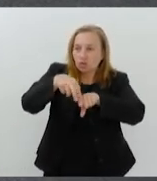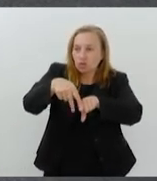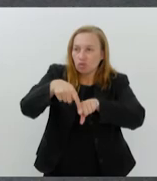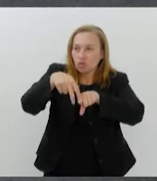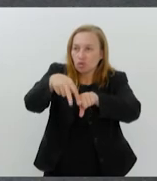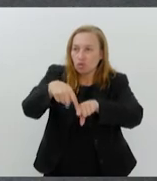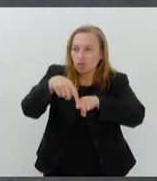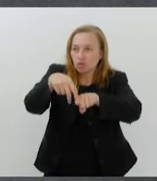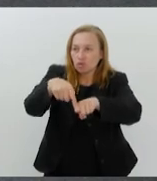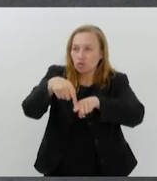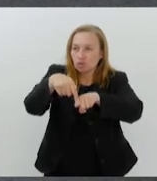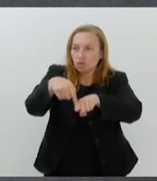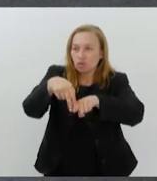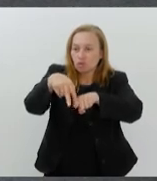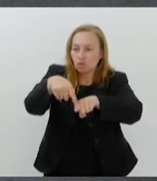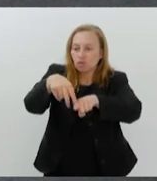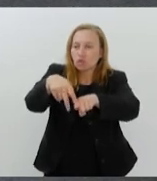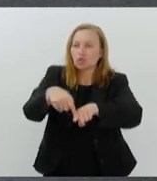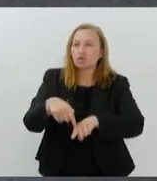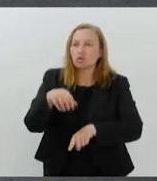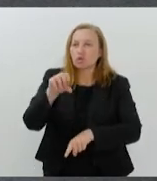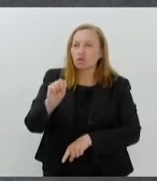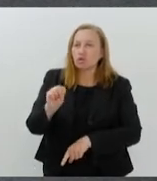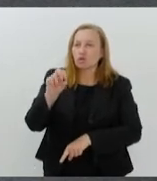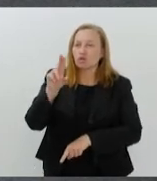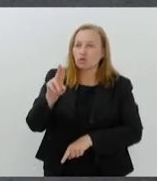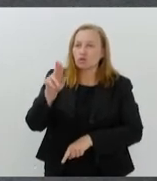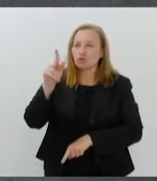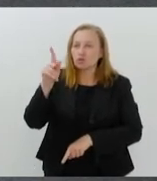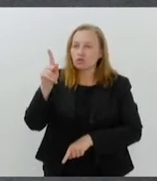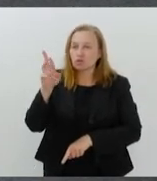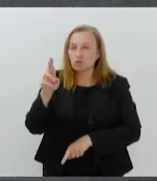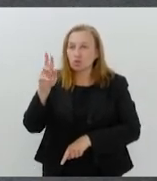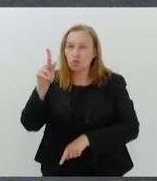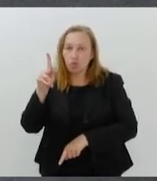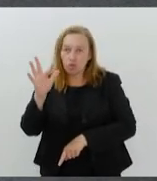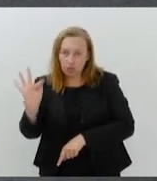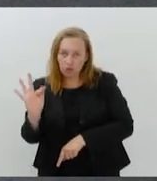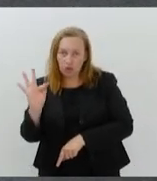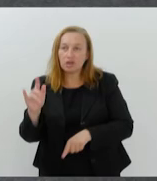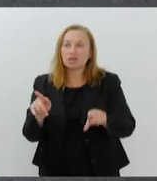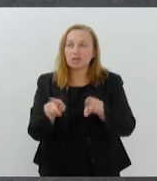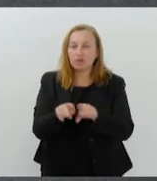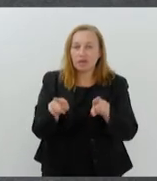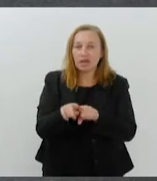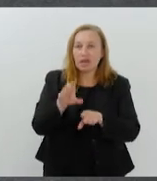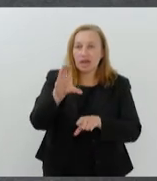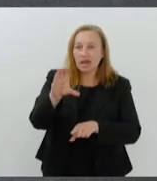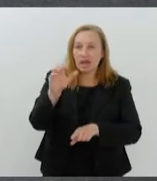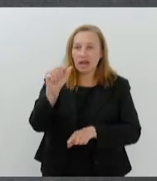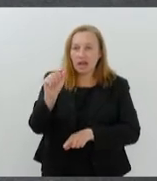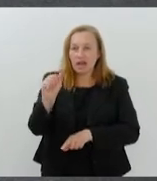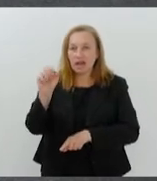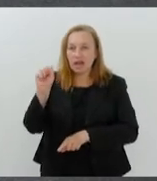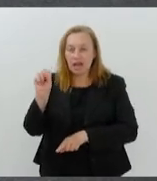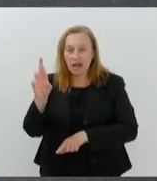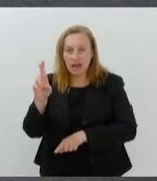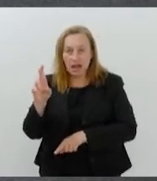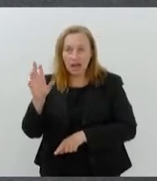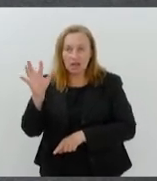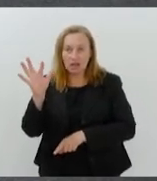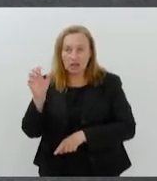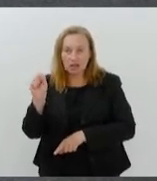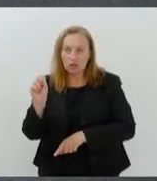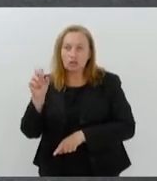kitesurf também, são aliados do meio ambiente. Porque para o próprio esporte deles, eles precisam de ter o rio limpo,